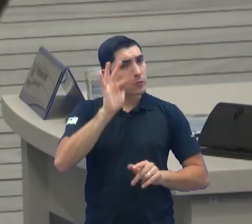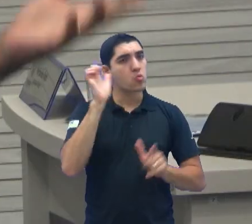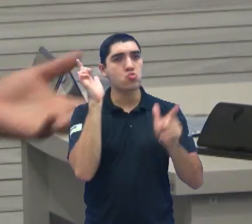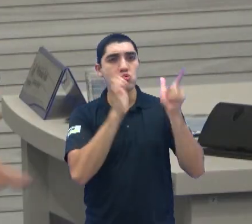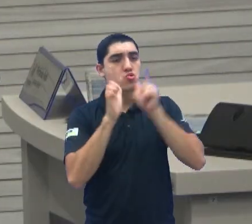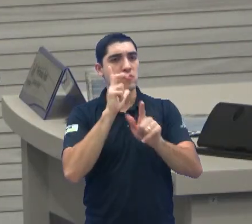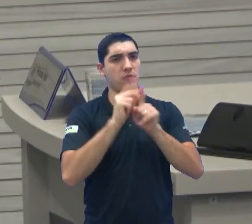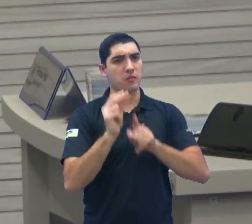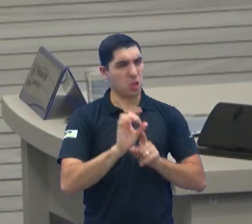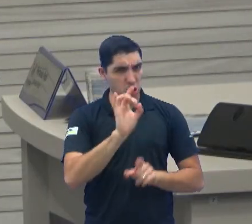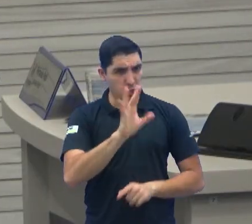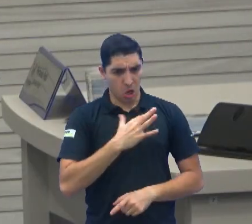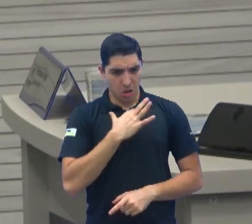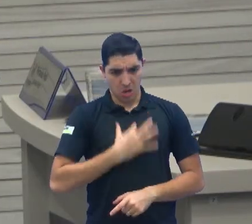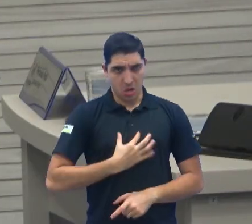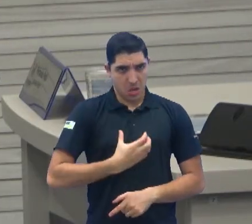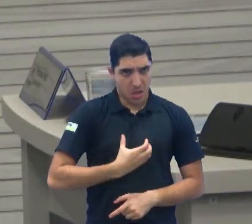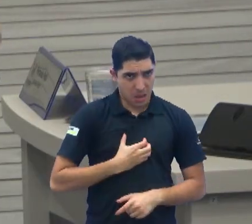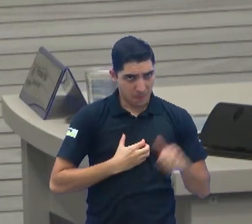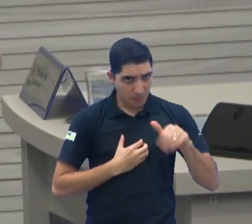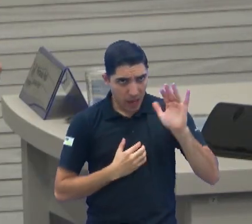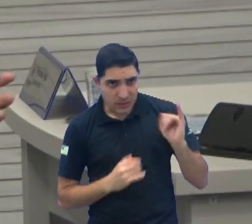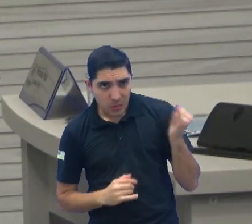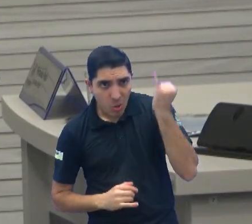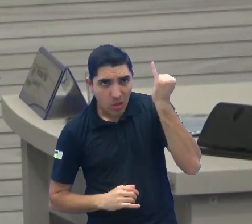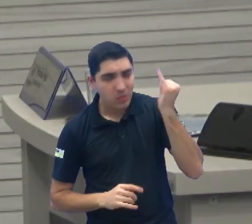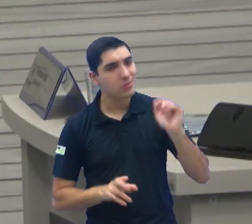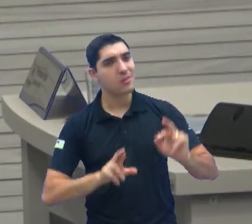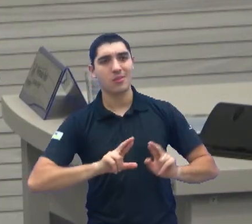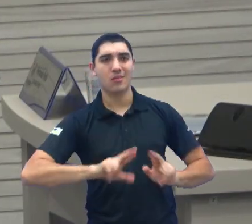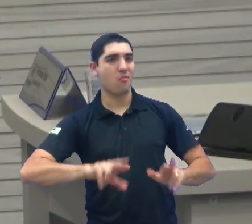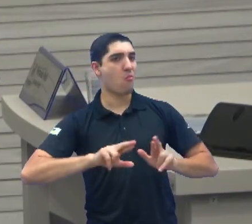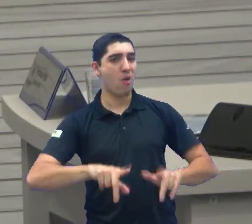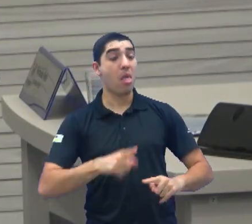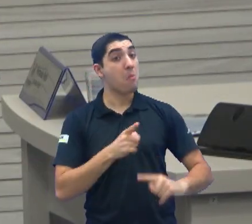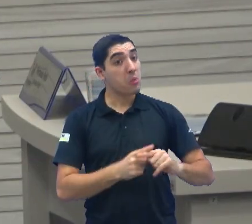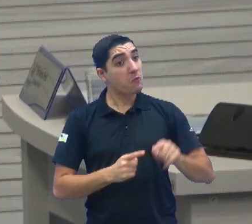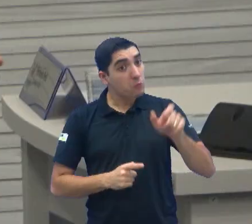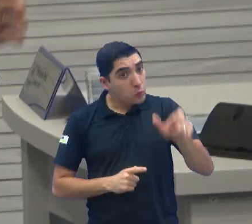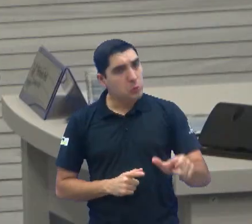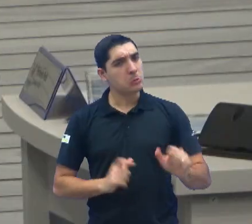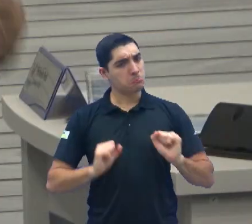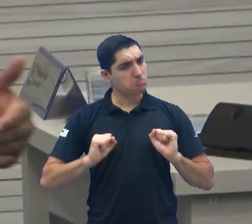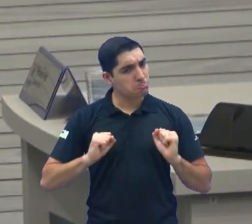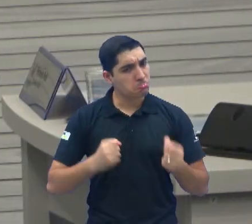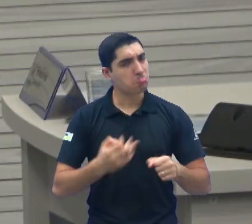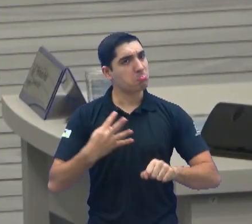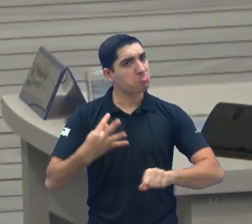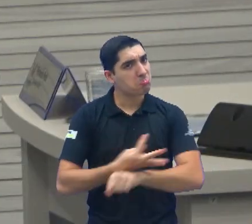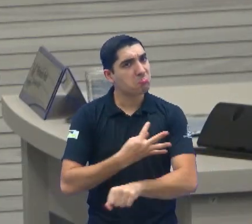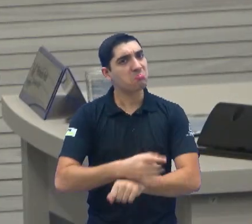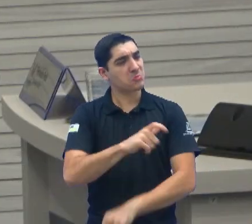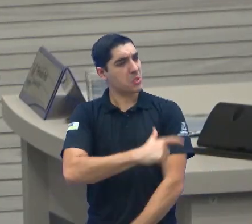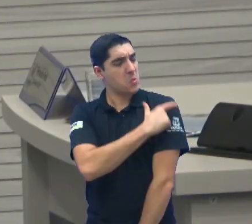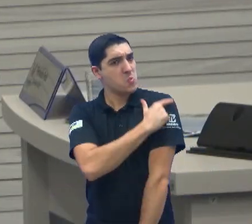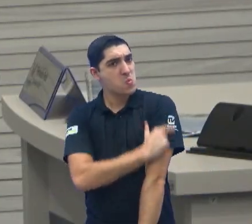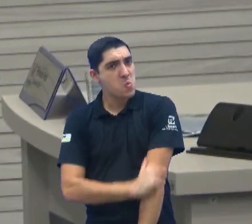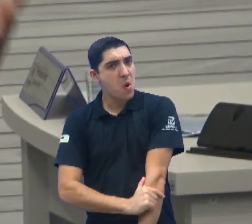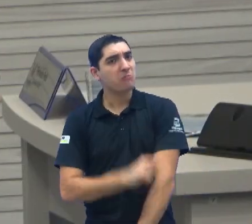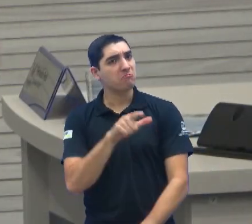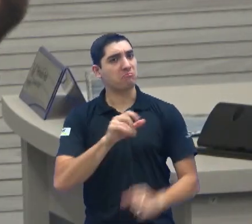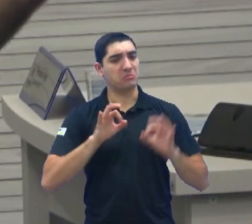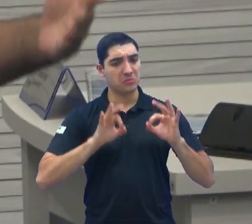não é só a conquista que está aí fazendo toda essa diferença, mas sim a educação que essa criança tem,